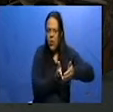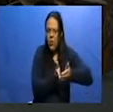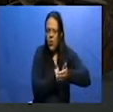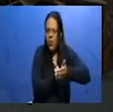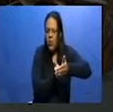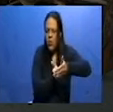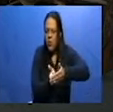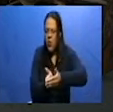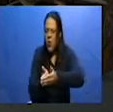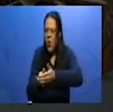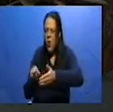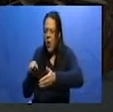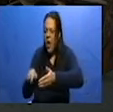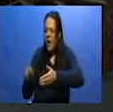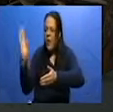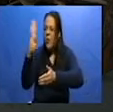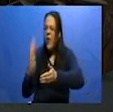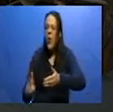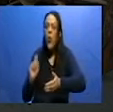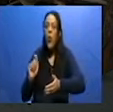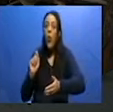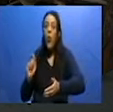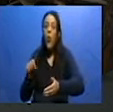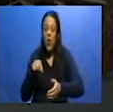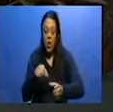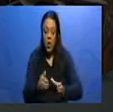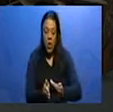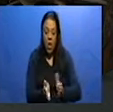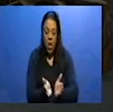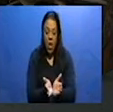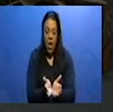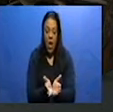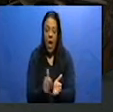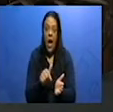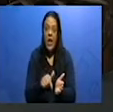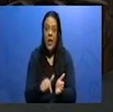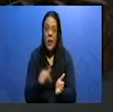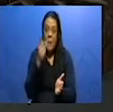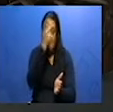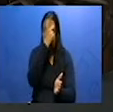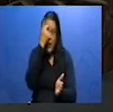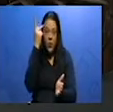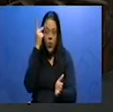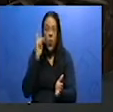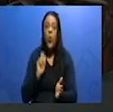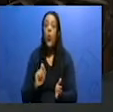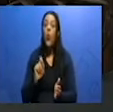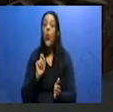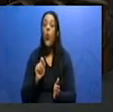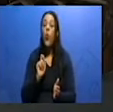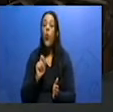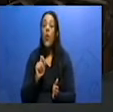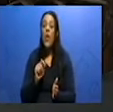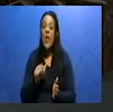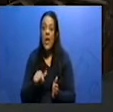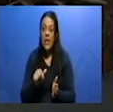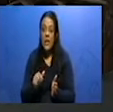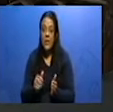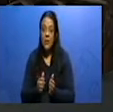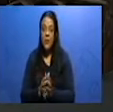nossas terras? Quem será? Temos o índio, temos os jesuítas, temos o navio